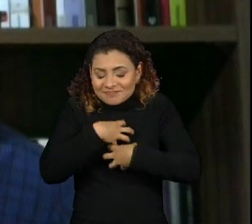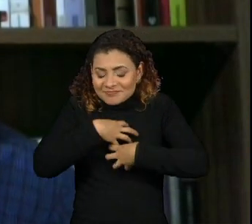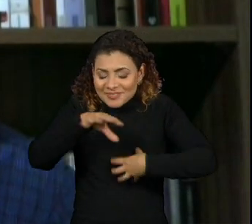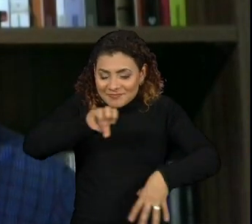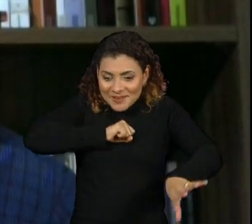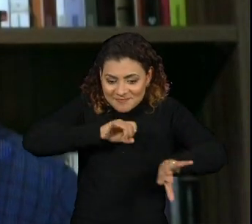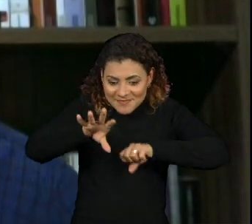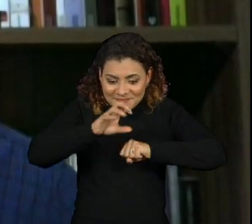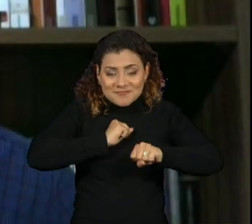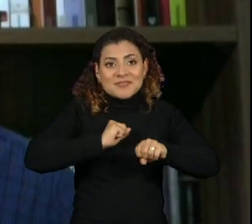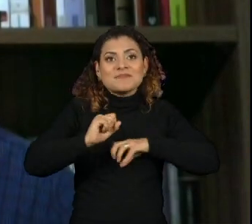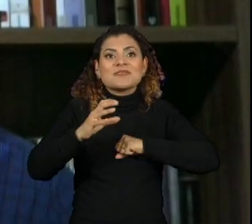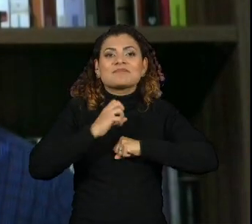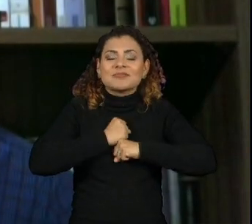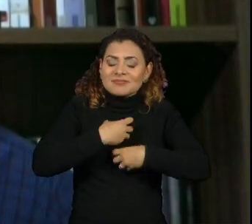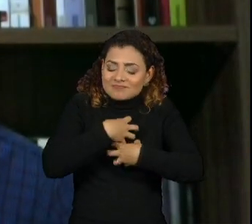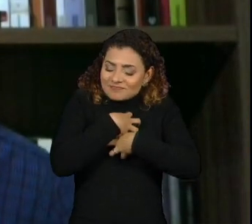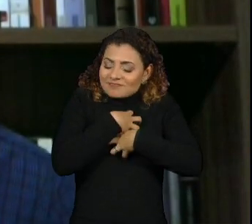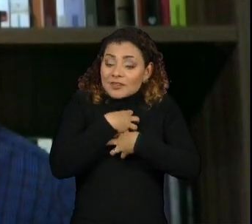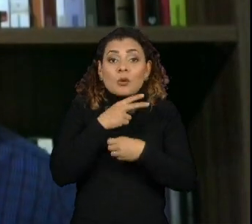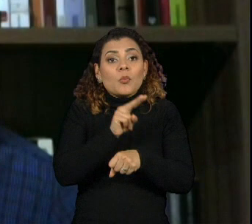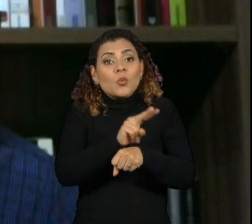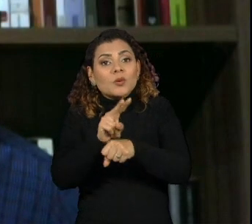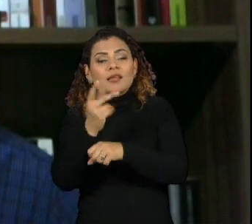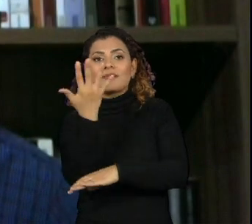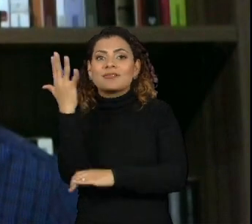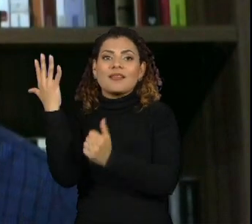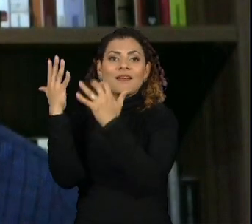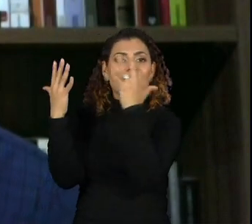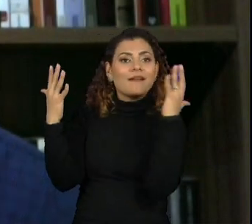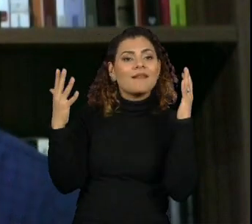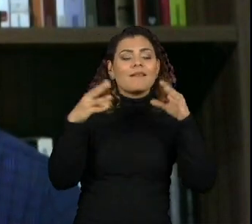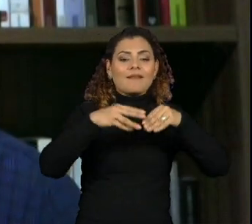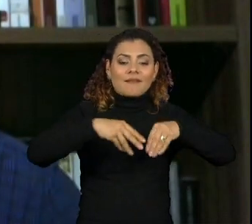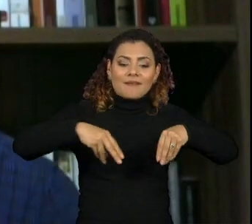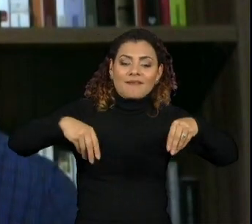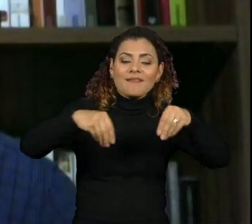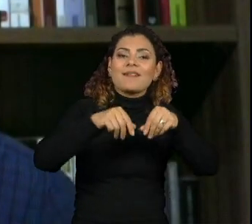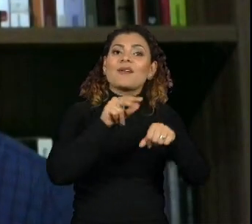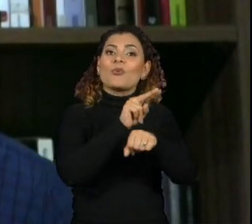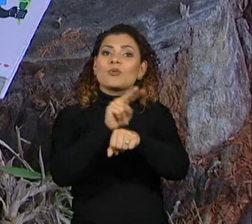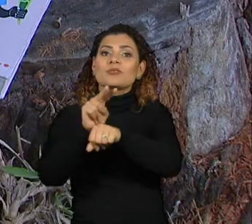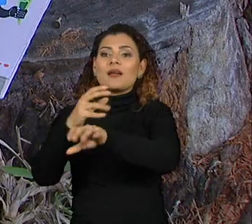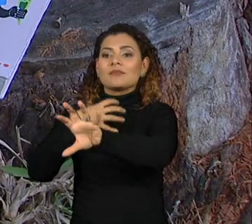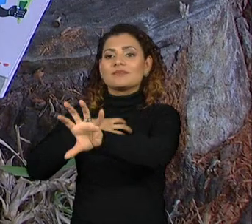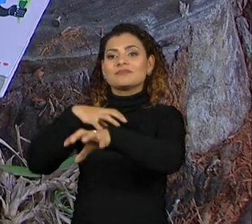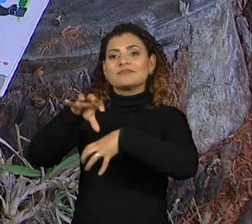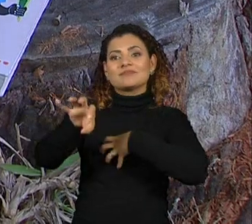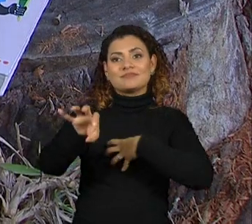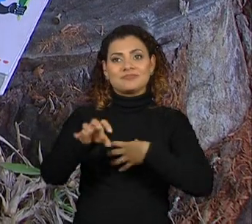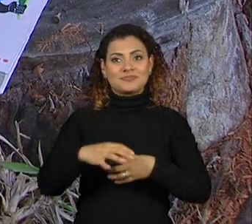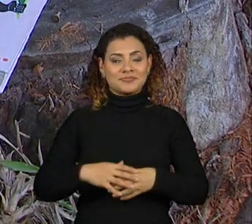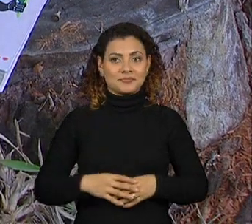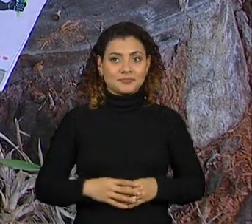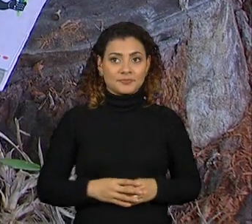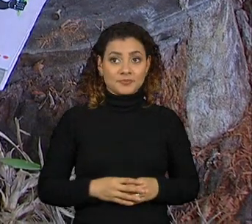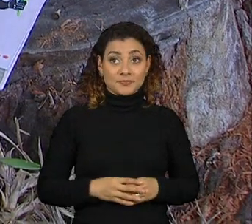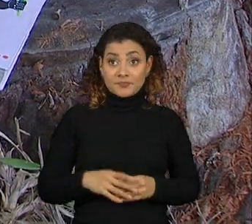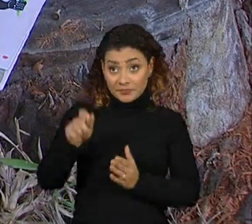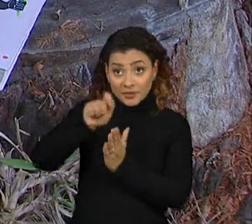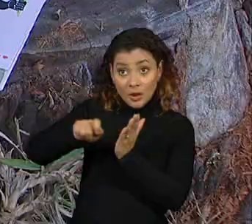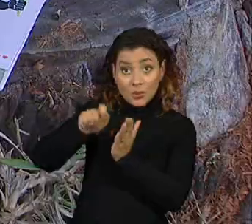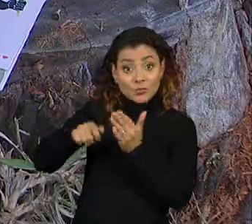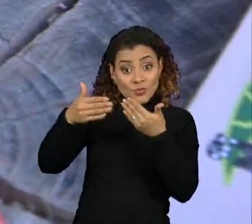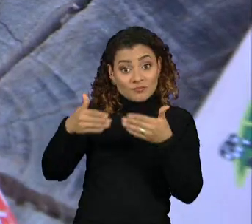muito a nos ensinar como cuidar da terra, como cuidar da mata, como cuidar do outro. O autor acaba